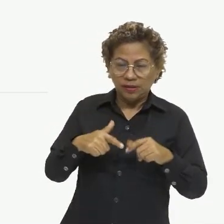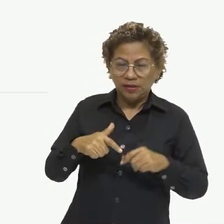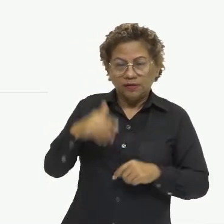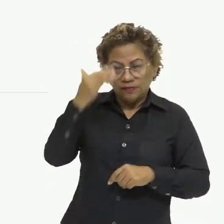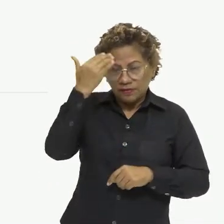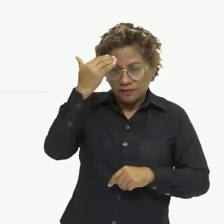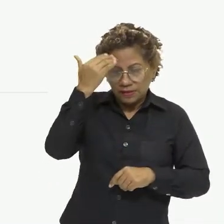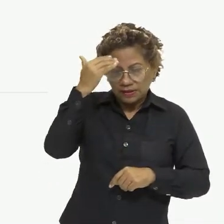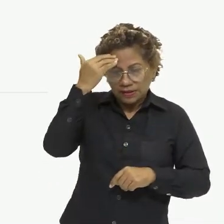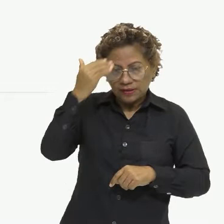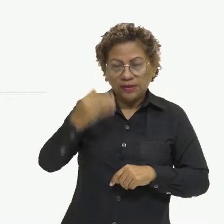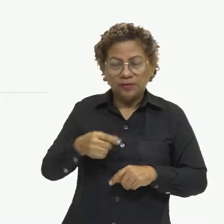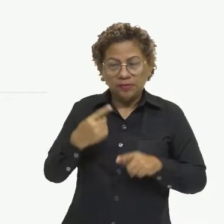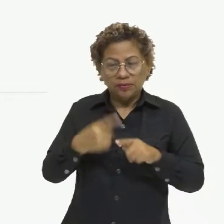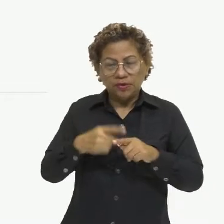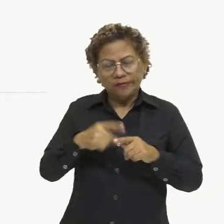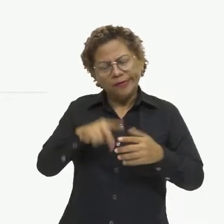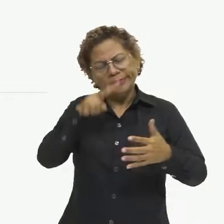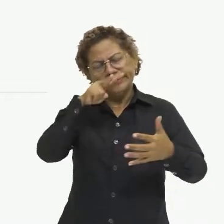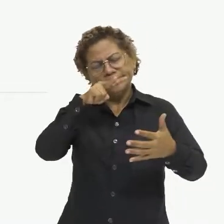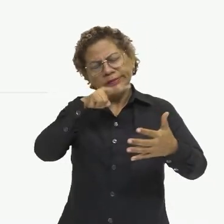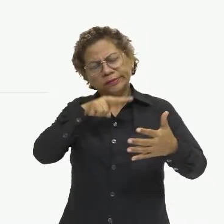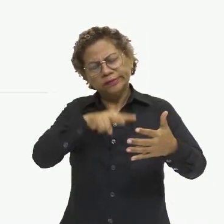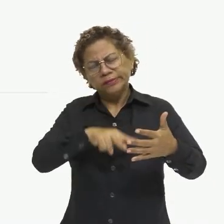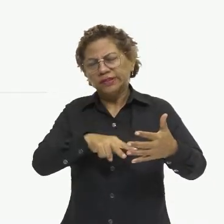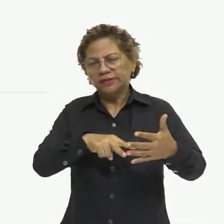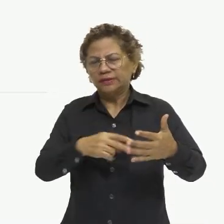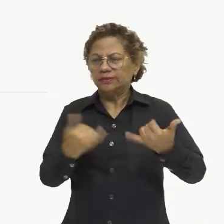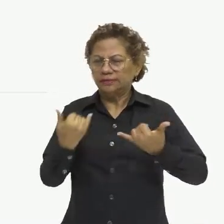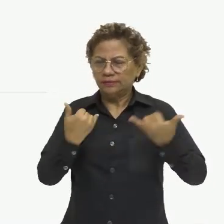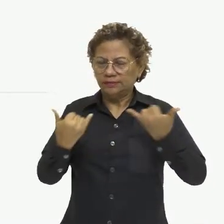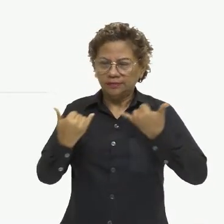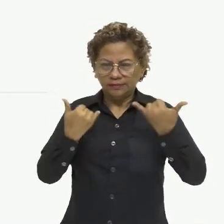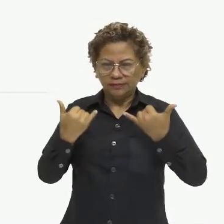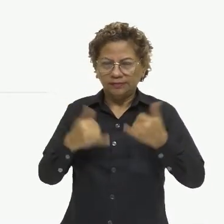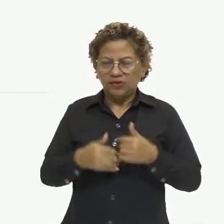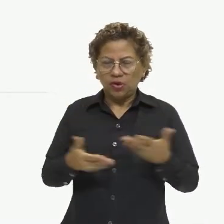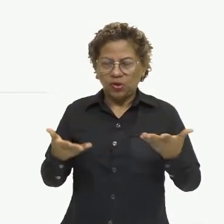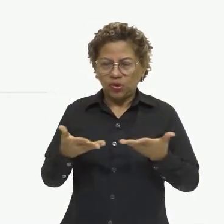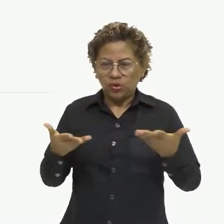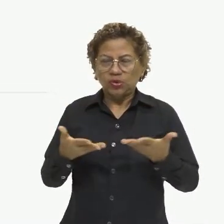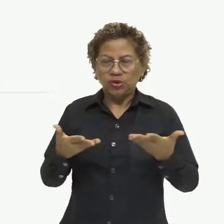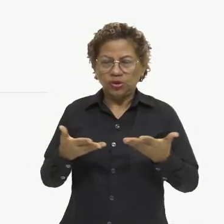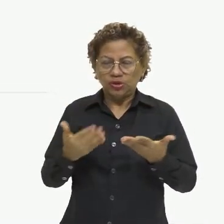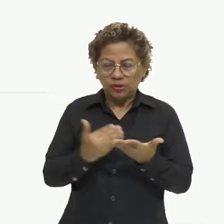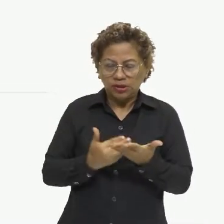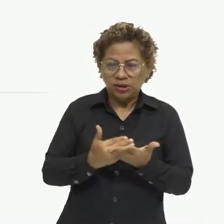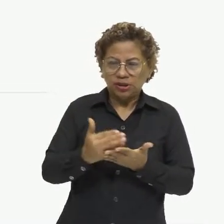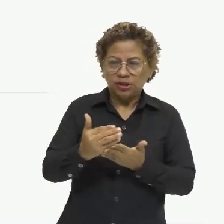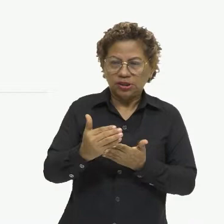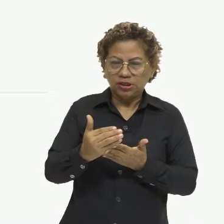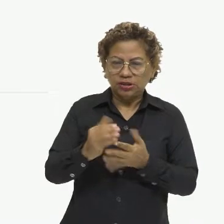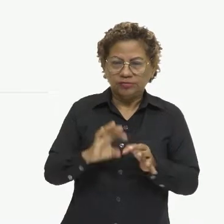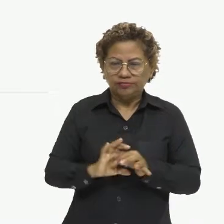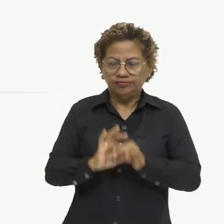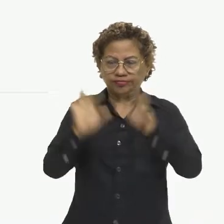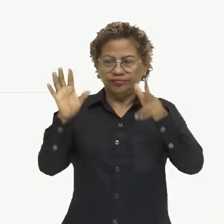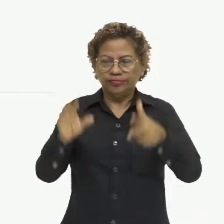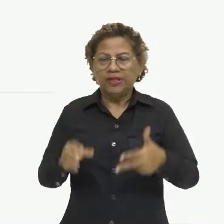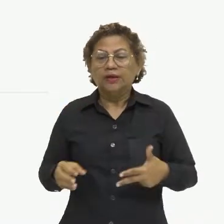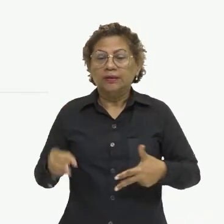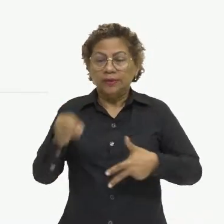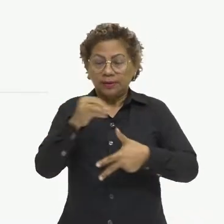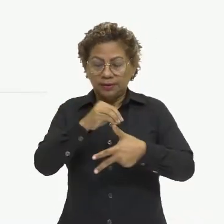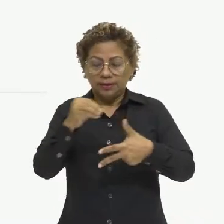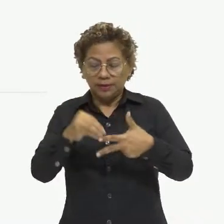Olha, hoje começa prazo para pedir isenção no Enem. Então, logo que você começa a